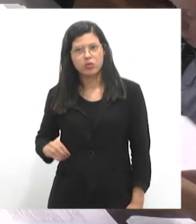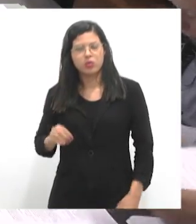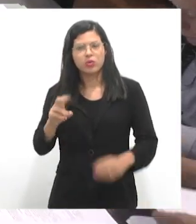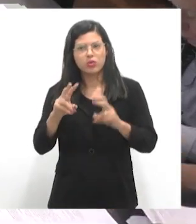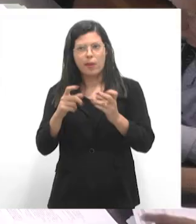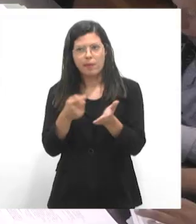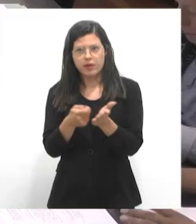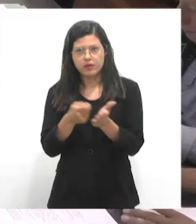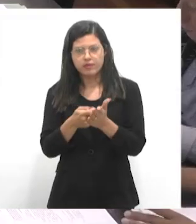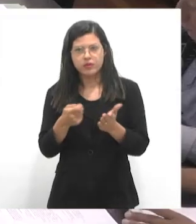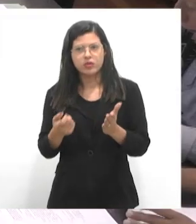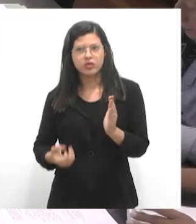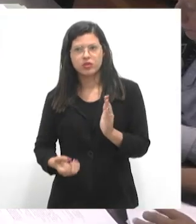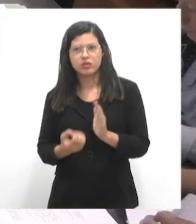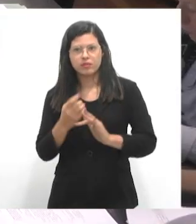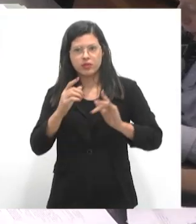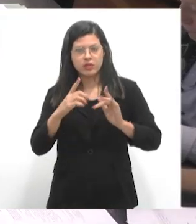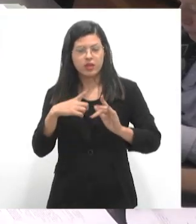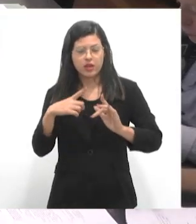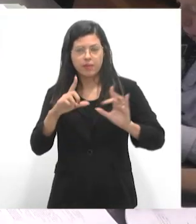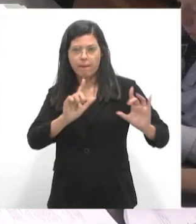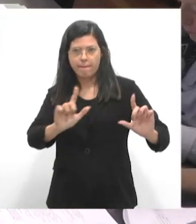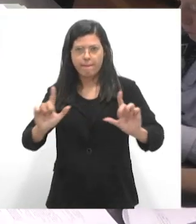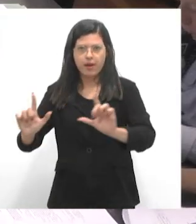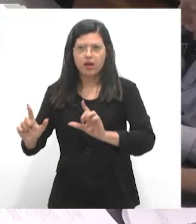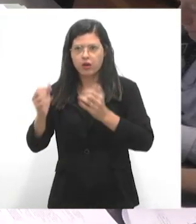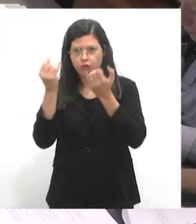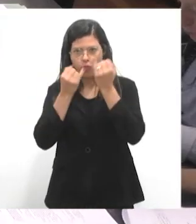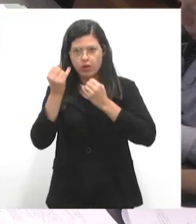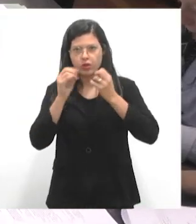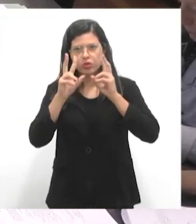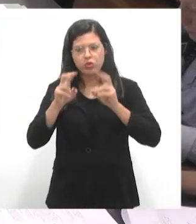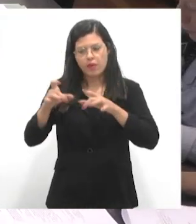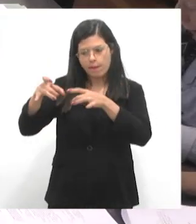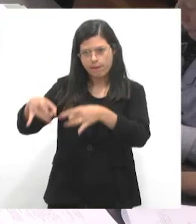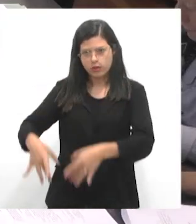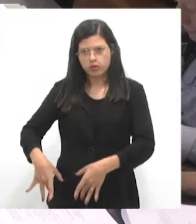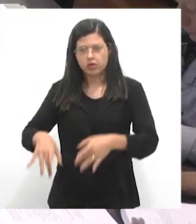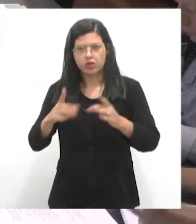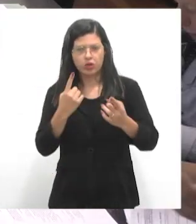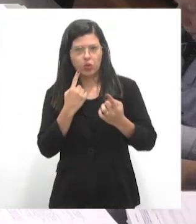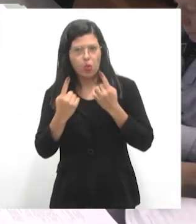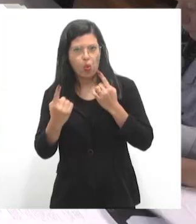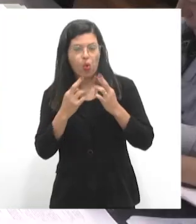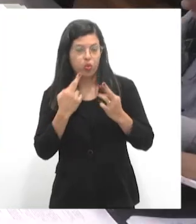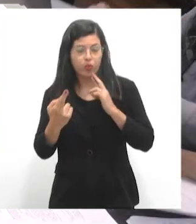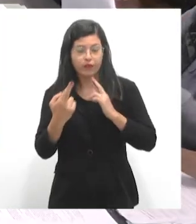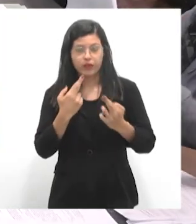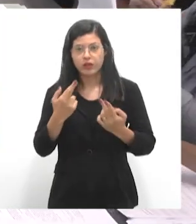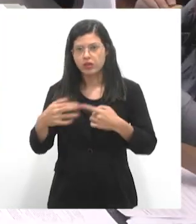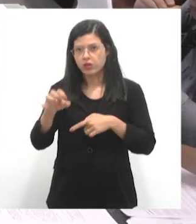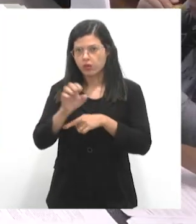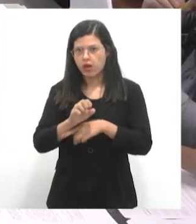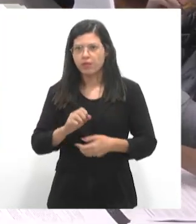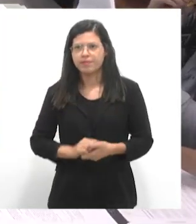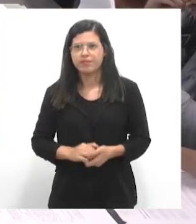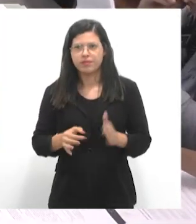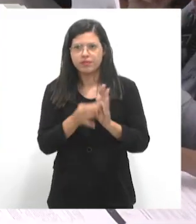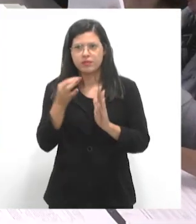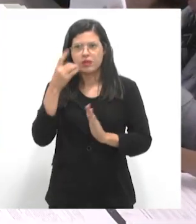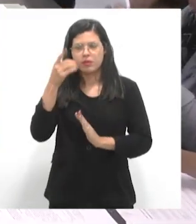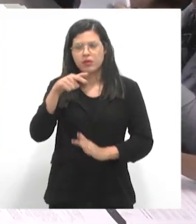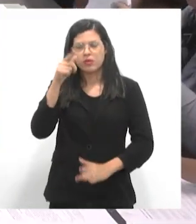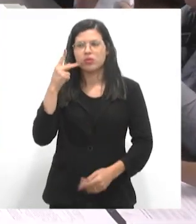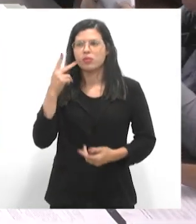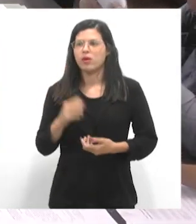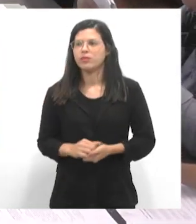obrigatoriedade de instalação de placas informativas sobre o abandono de animais em rodovias estaduais. Para aparecer, deputado Luiz Paulo. Senhor presidente, veja